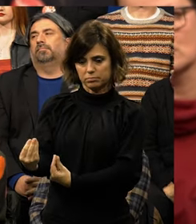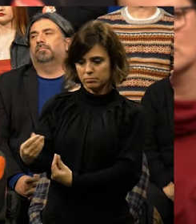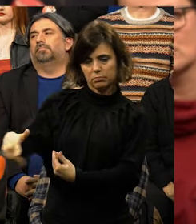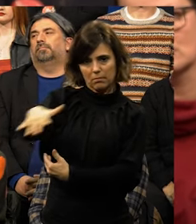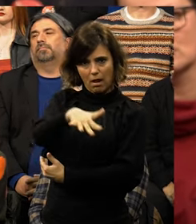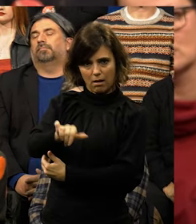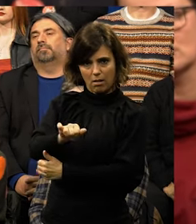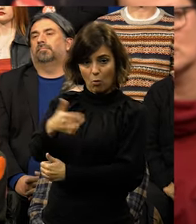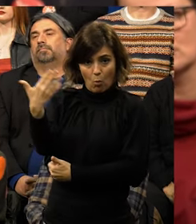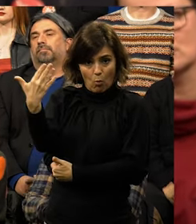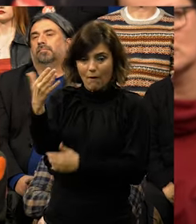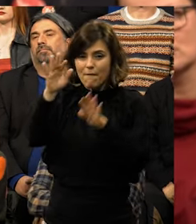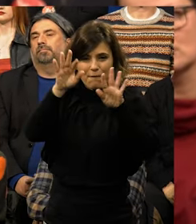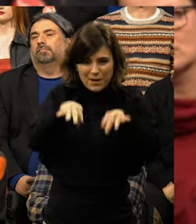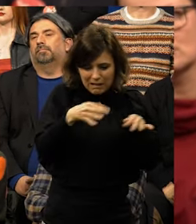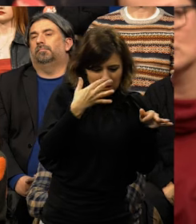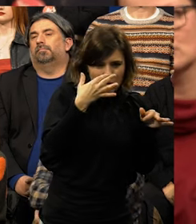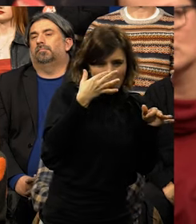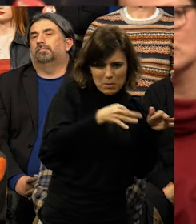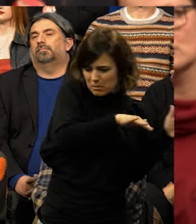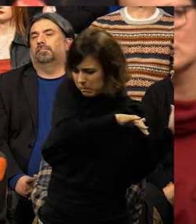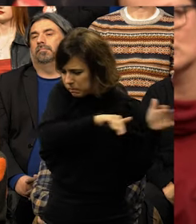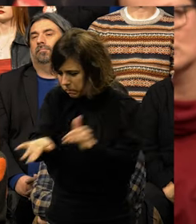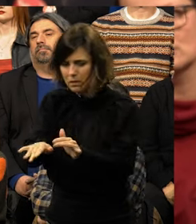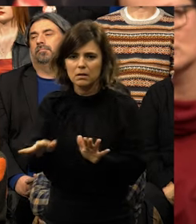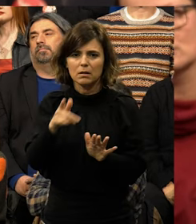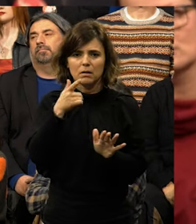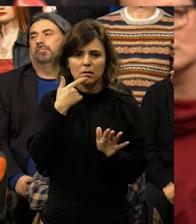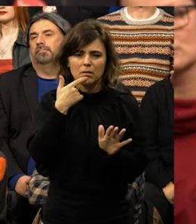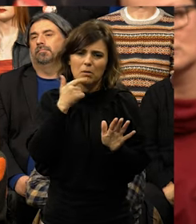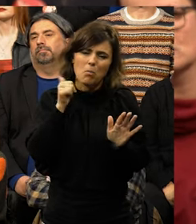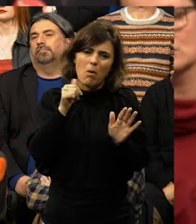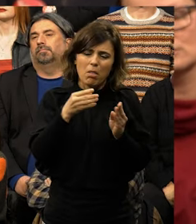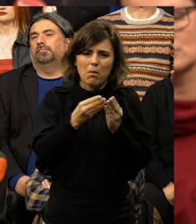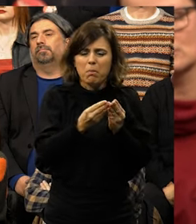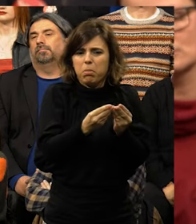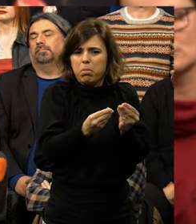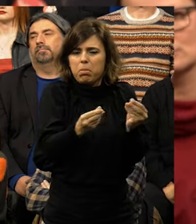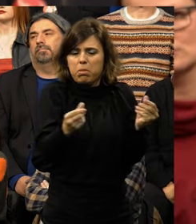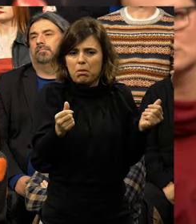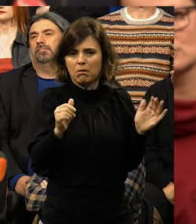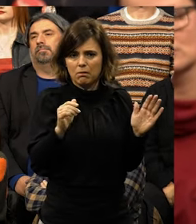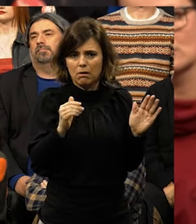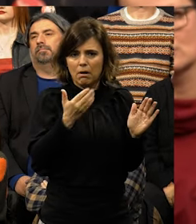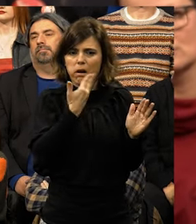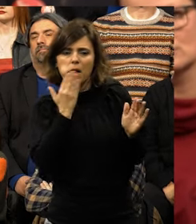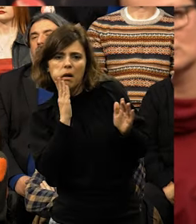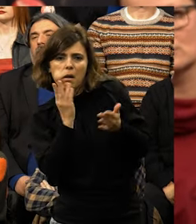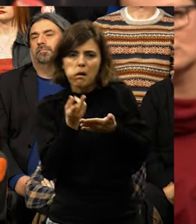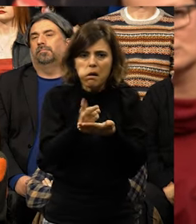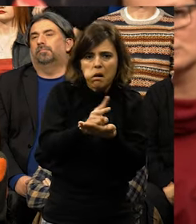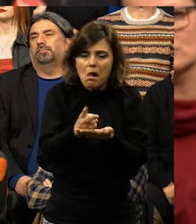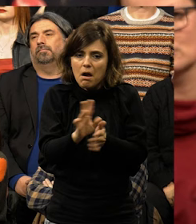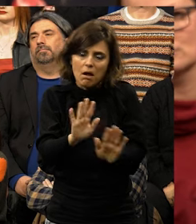ocupação não pode ser diluídos numa qualquer posição de circunstância senão está literalmente